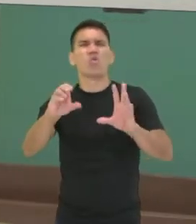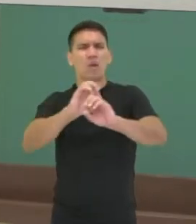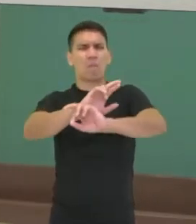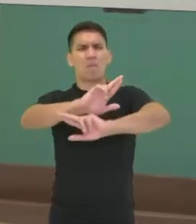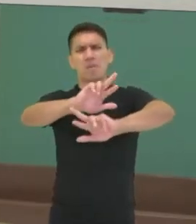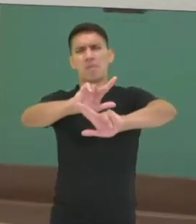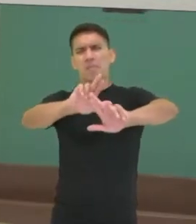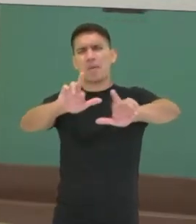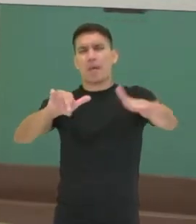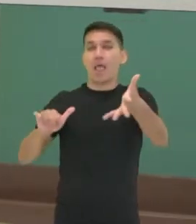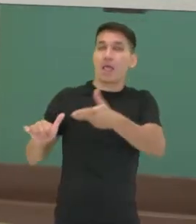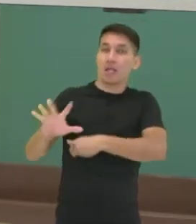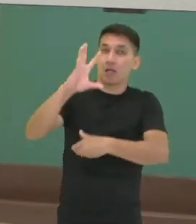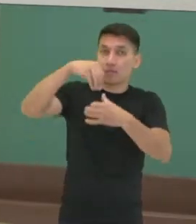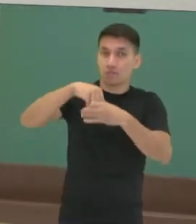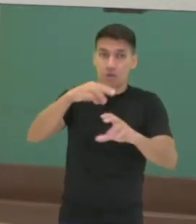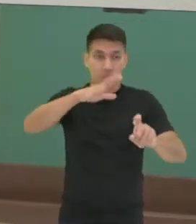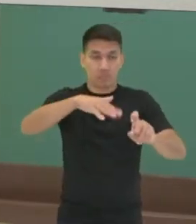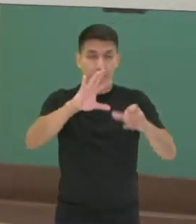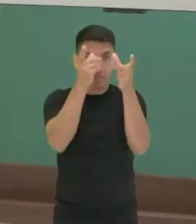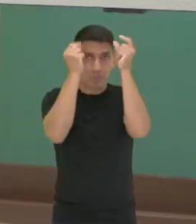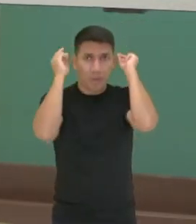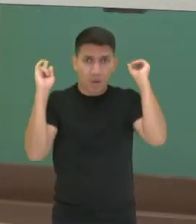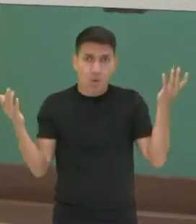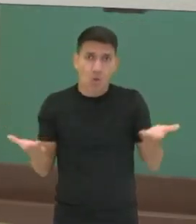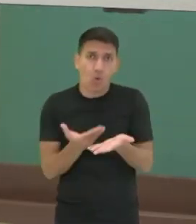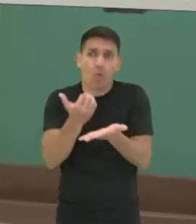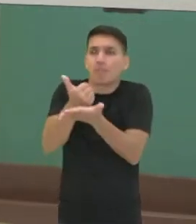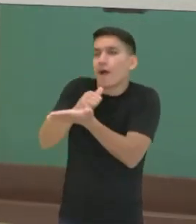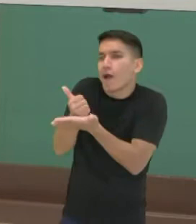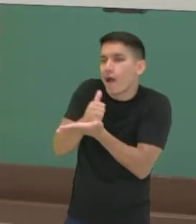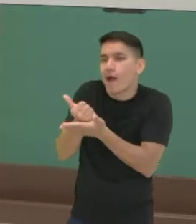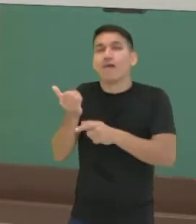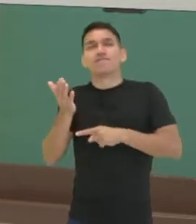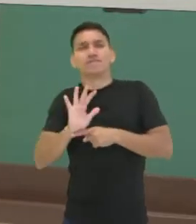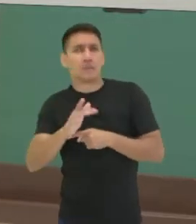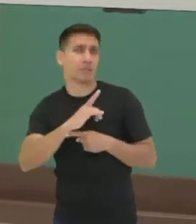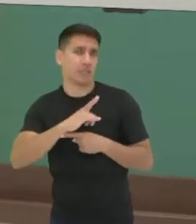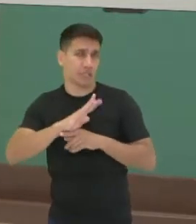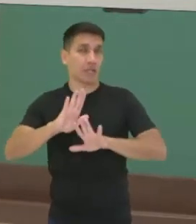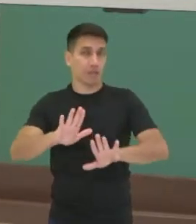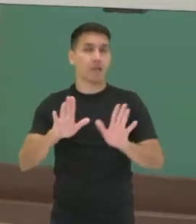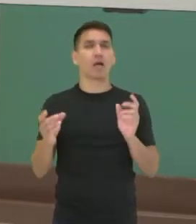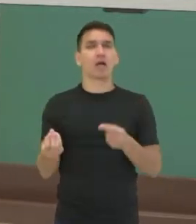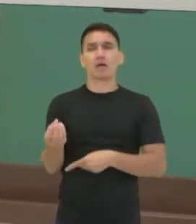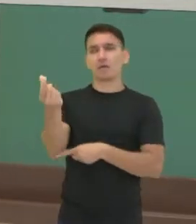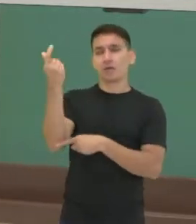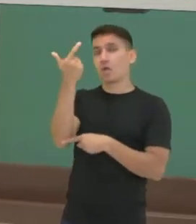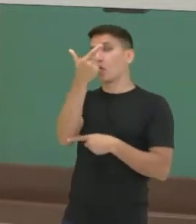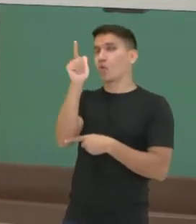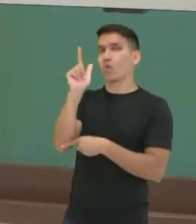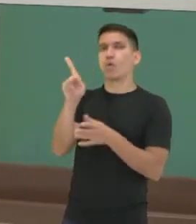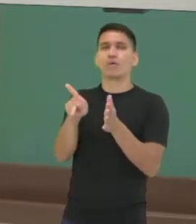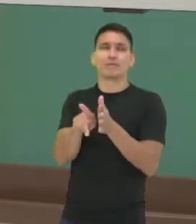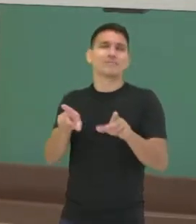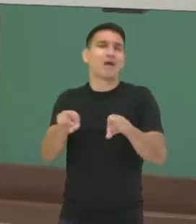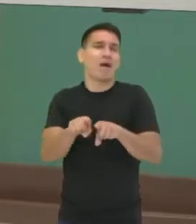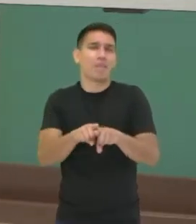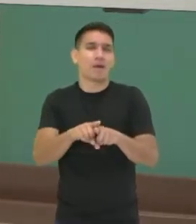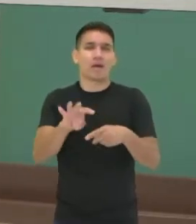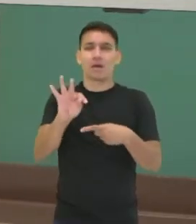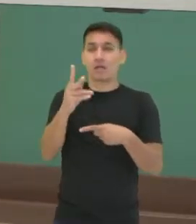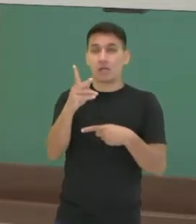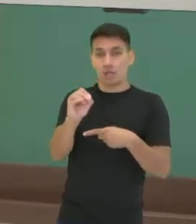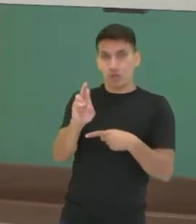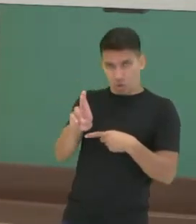os elementos da mitologia grega estão hoje nos jogos, nos filmes, mas tem a mitologia nórdica lá com Thor, Odin,